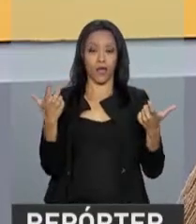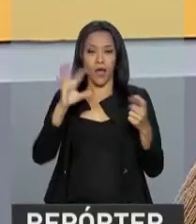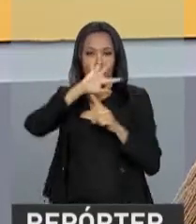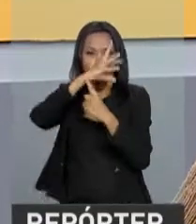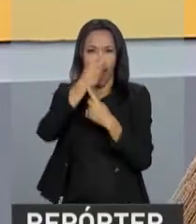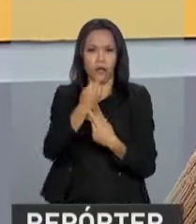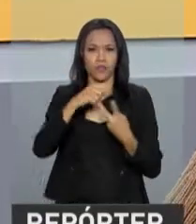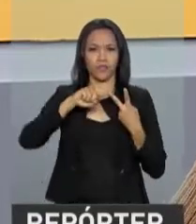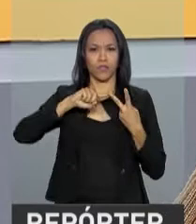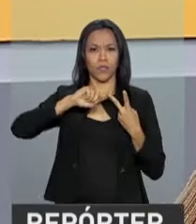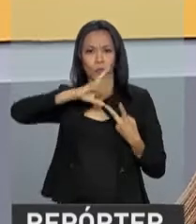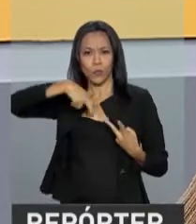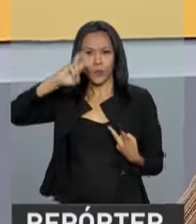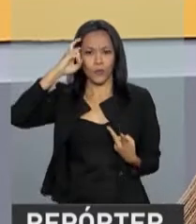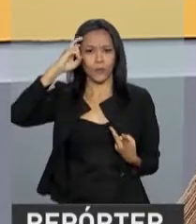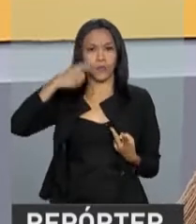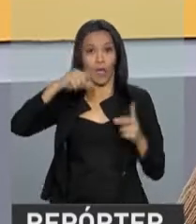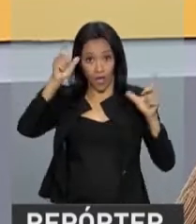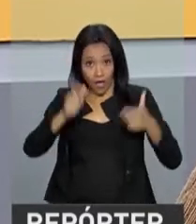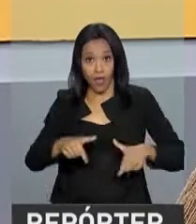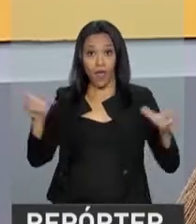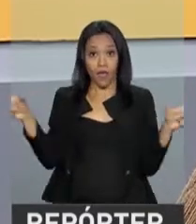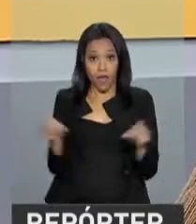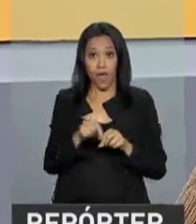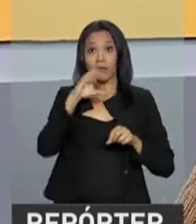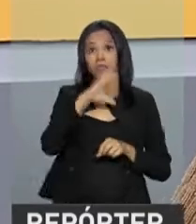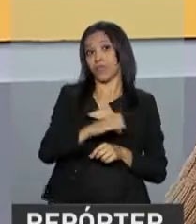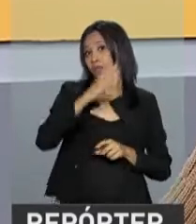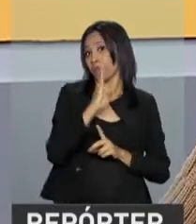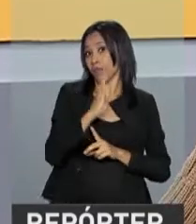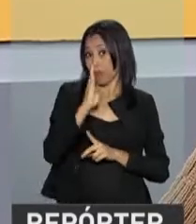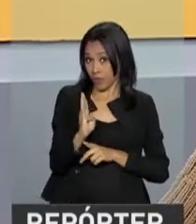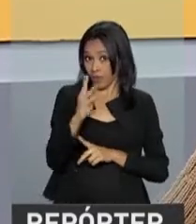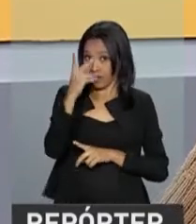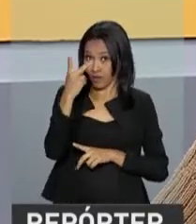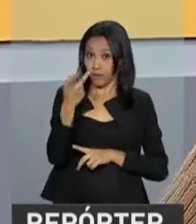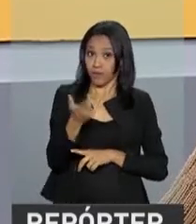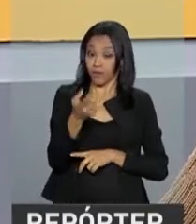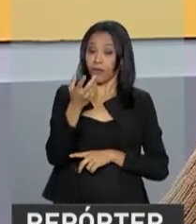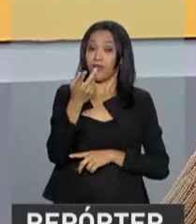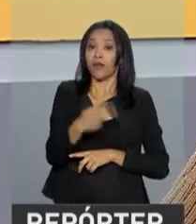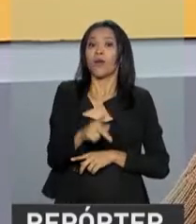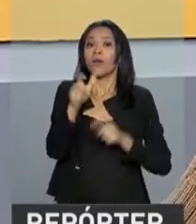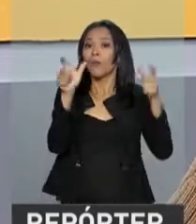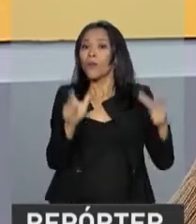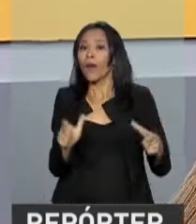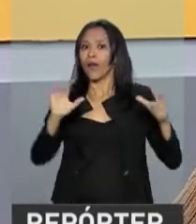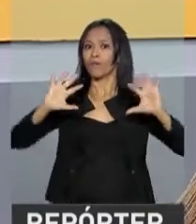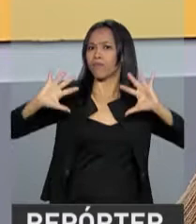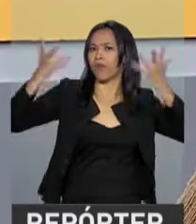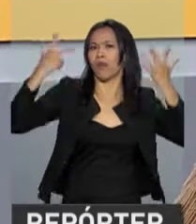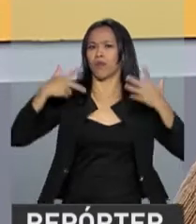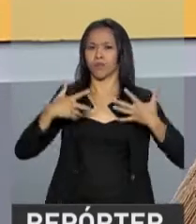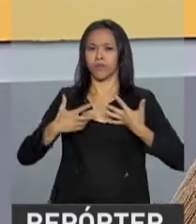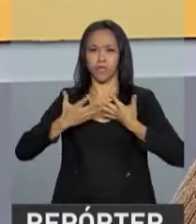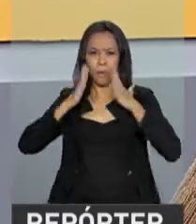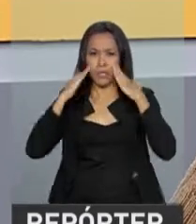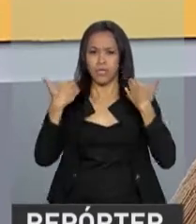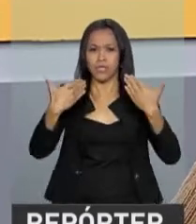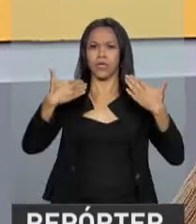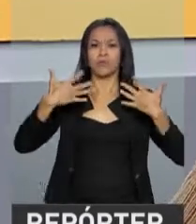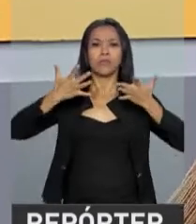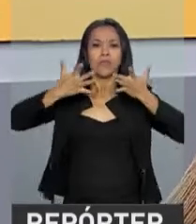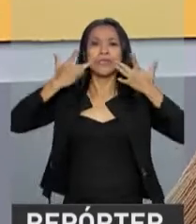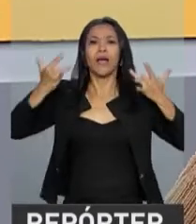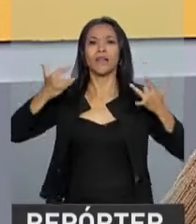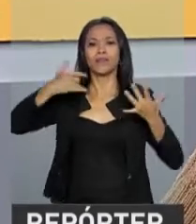da cultura. Esse é o Centro Cultural Banco do Brasil, o CCBB, palco de grandes eventos, exposições,